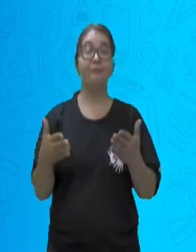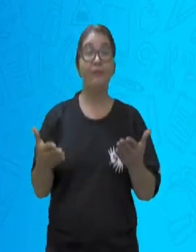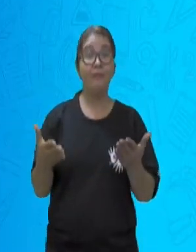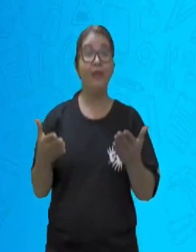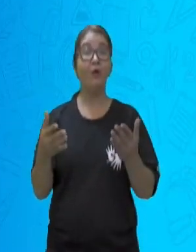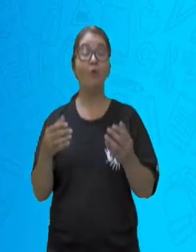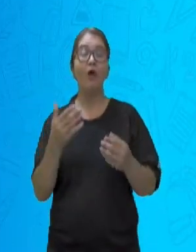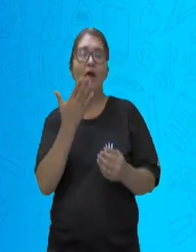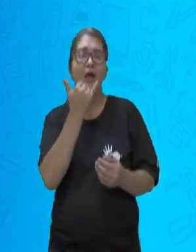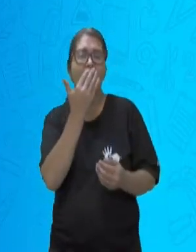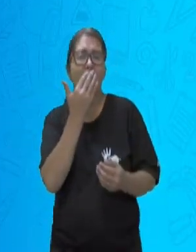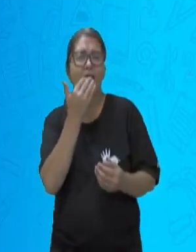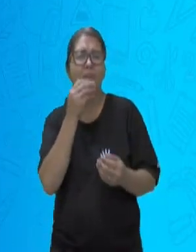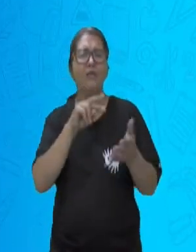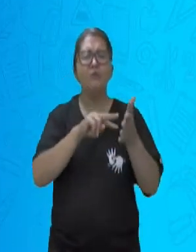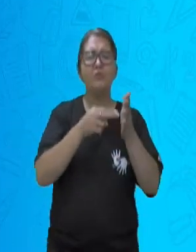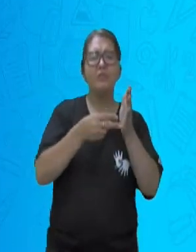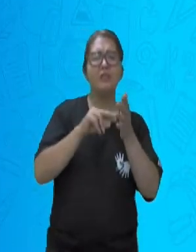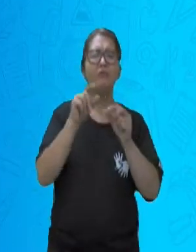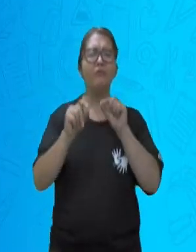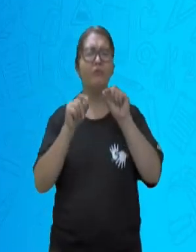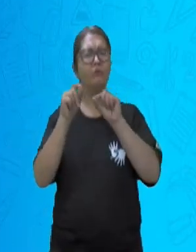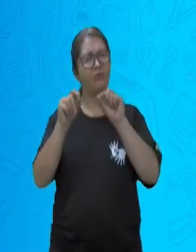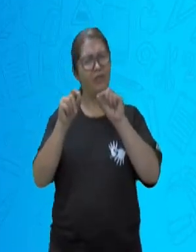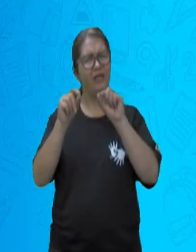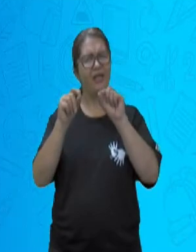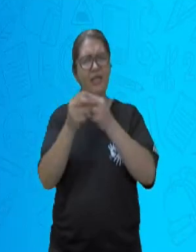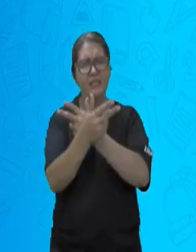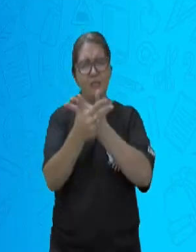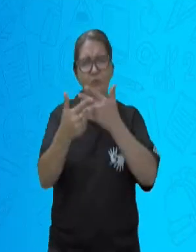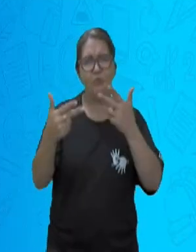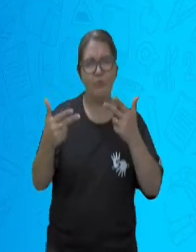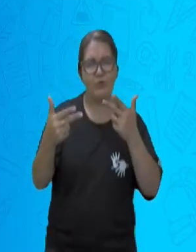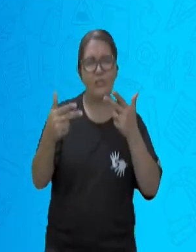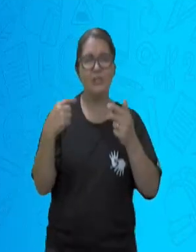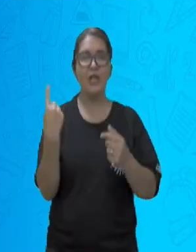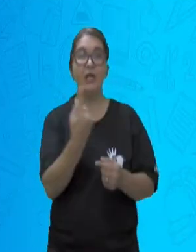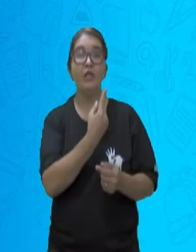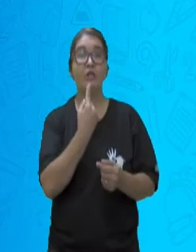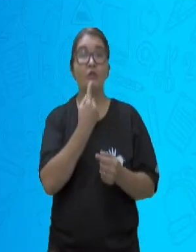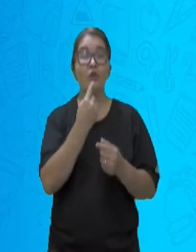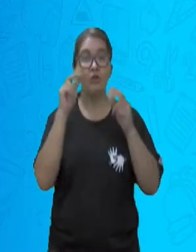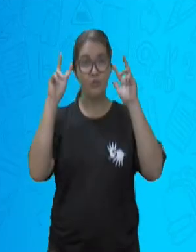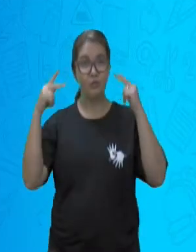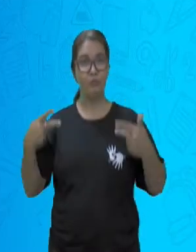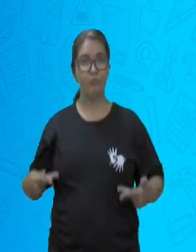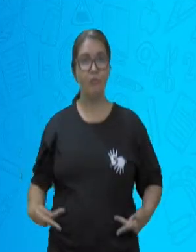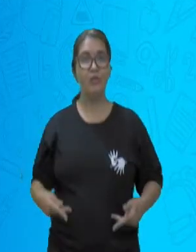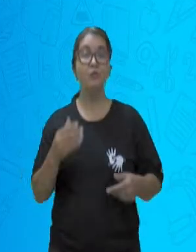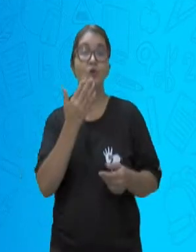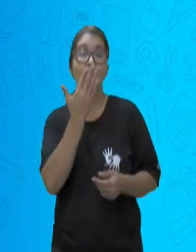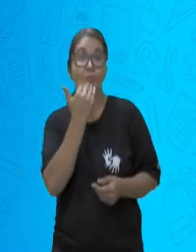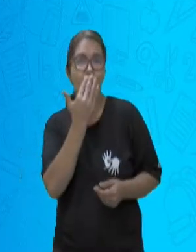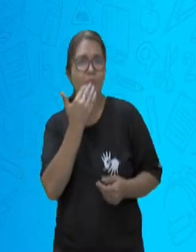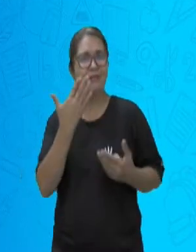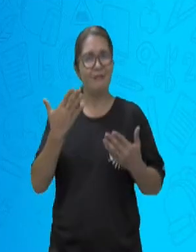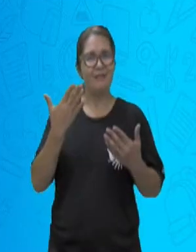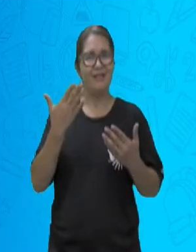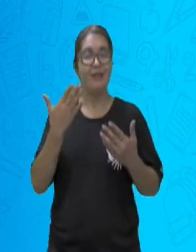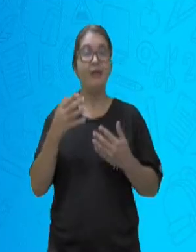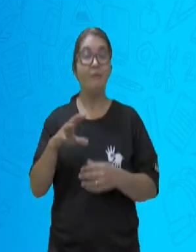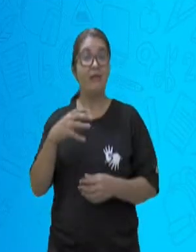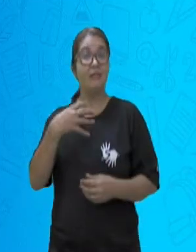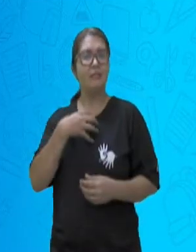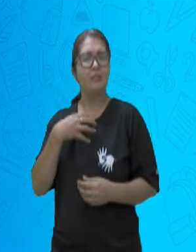Denomina-se alimento toda a substância utilizada pelos seres vivos com o objetivo de obter energia para